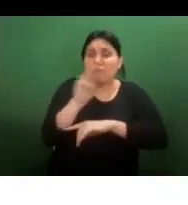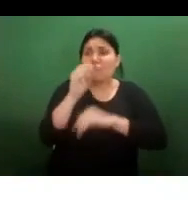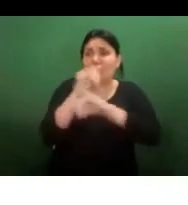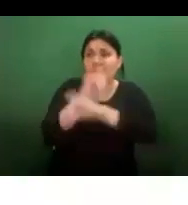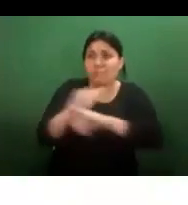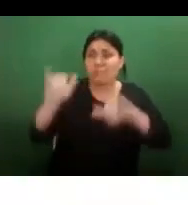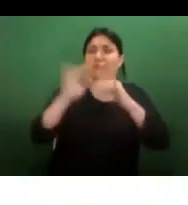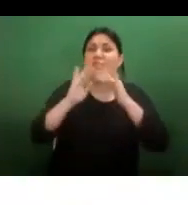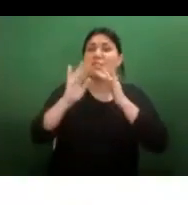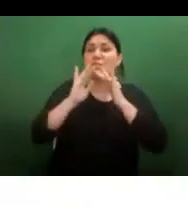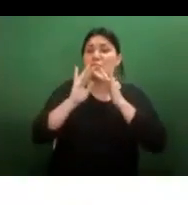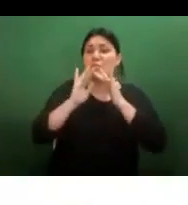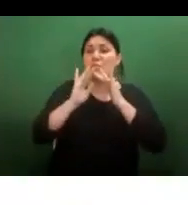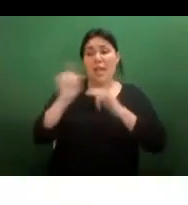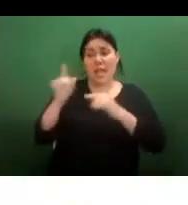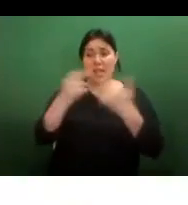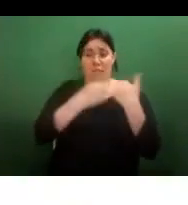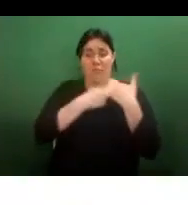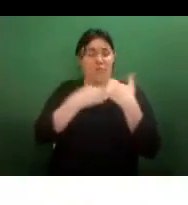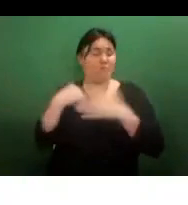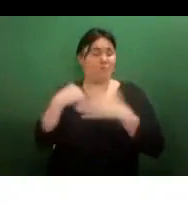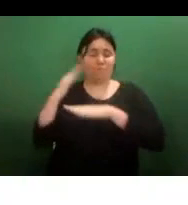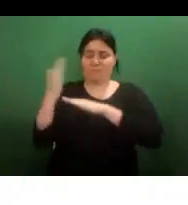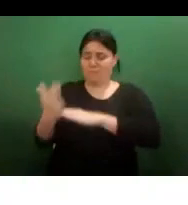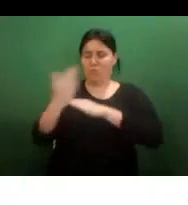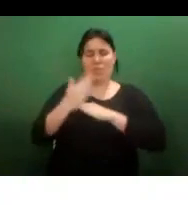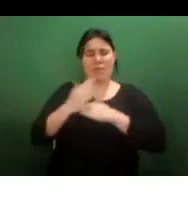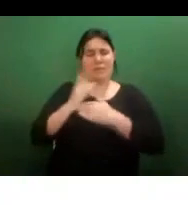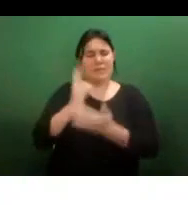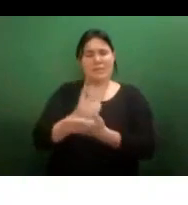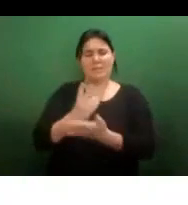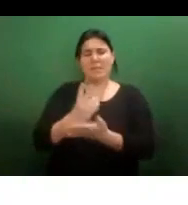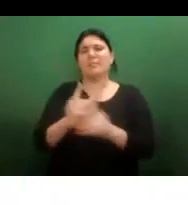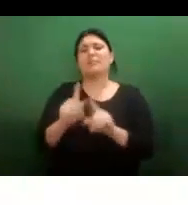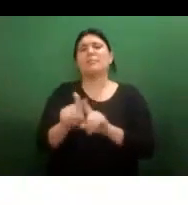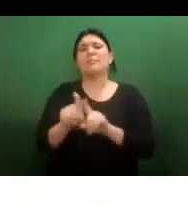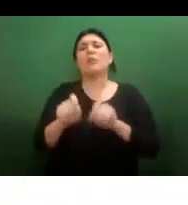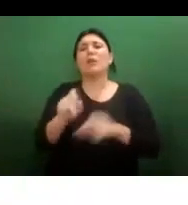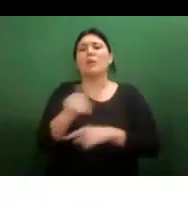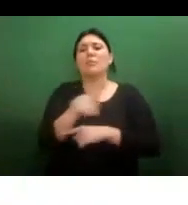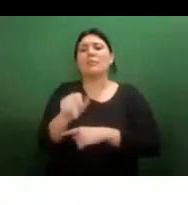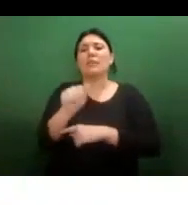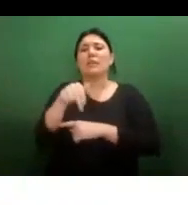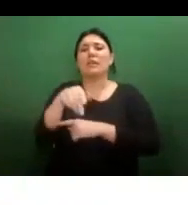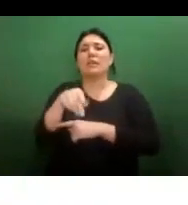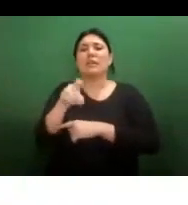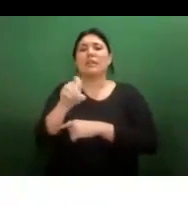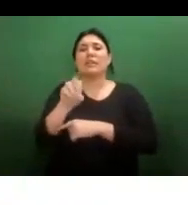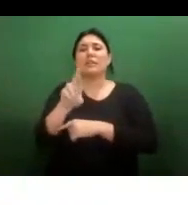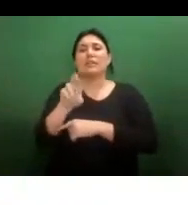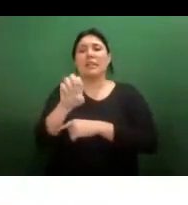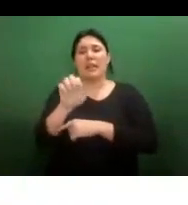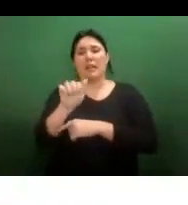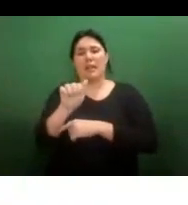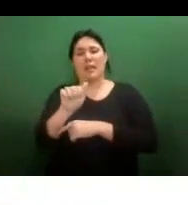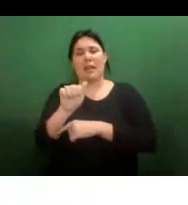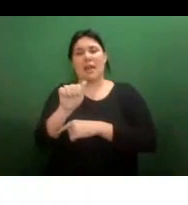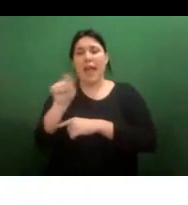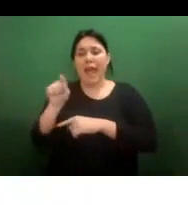posso deixar de agradecer também a queridíssima e sempre disponível professora Andréa Bacchettini, chefe da seção de